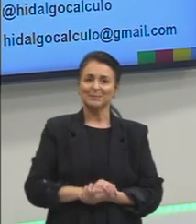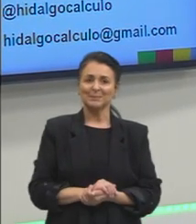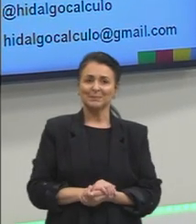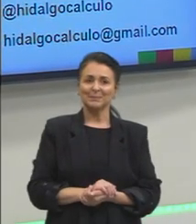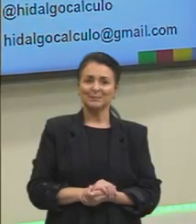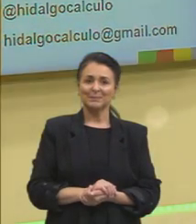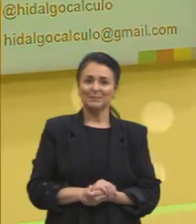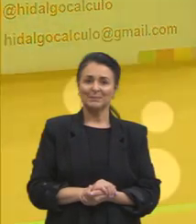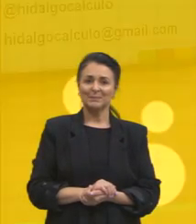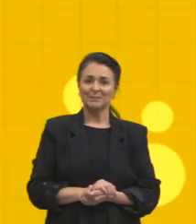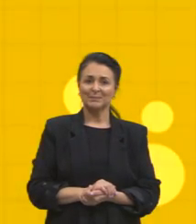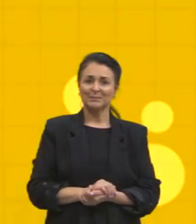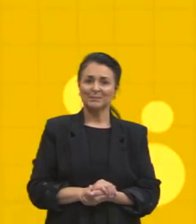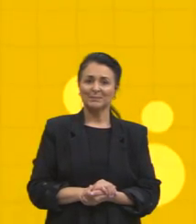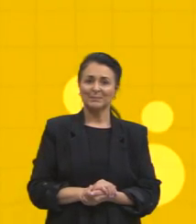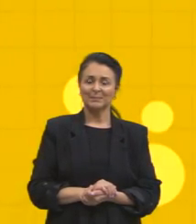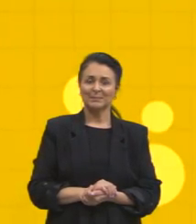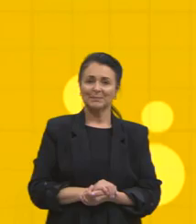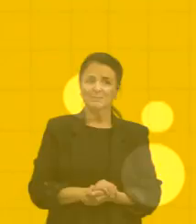e